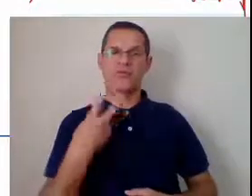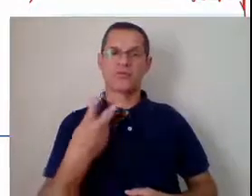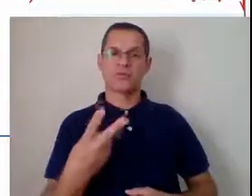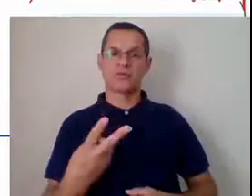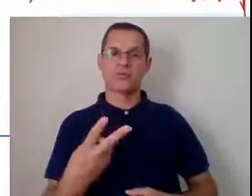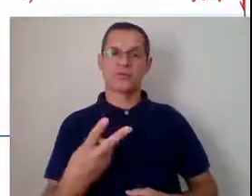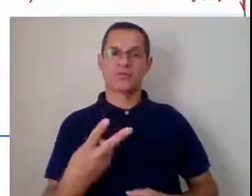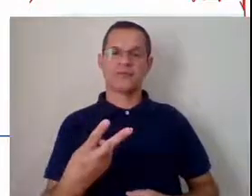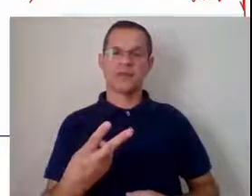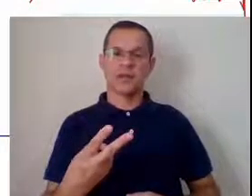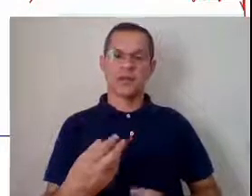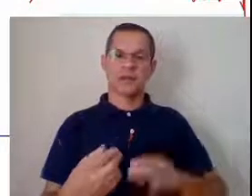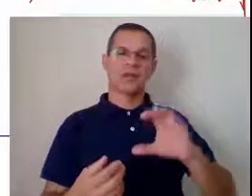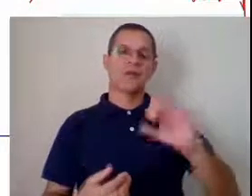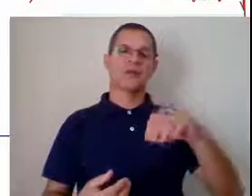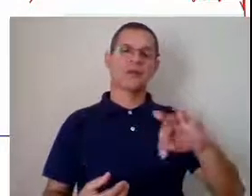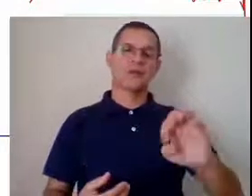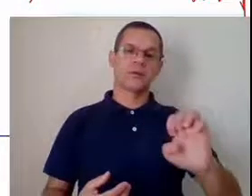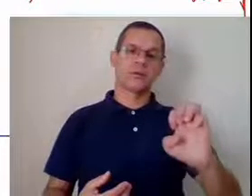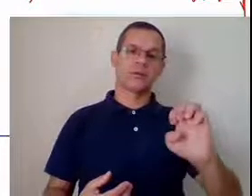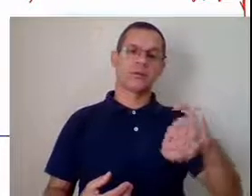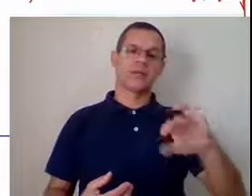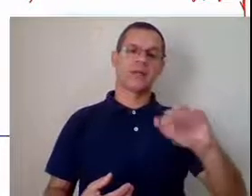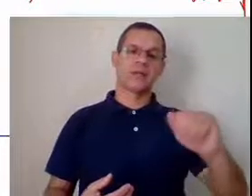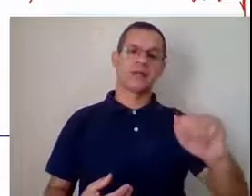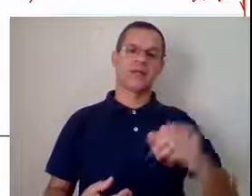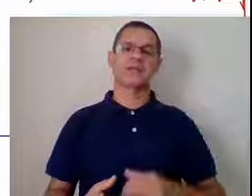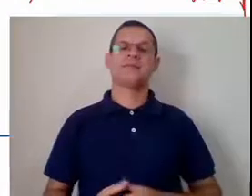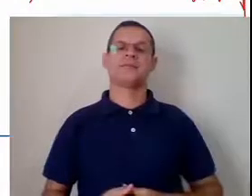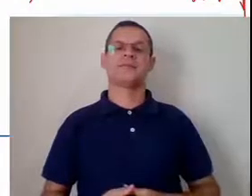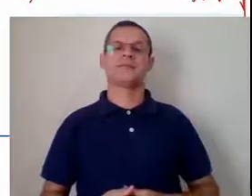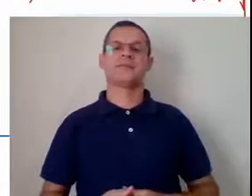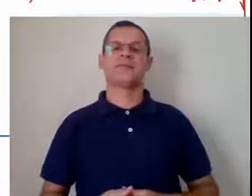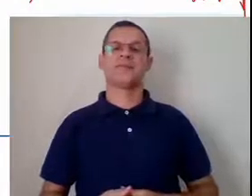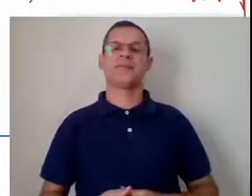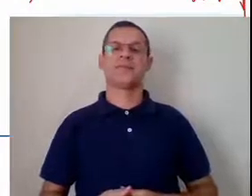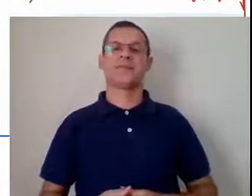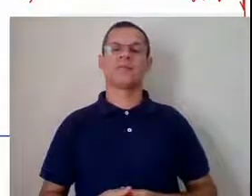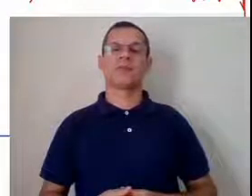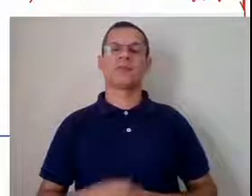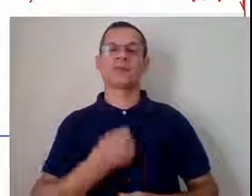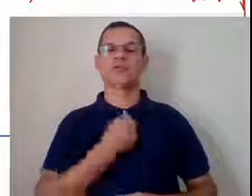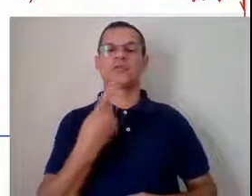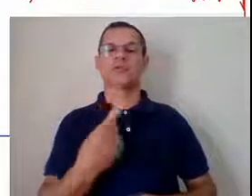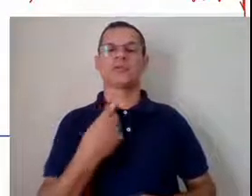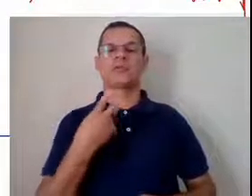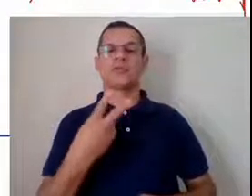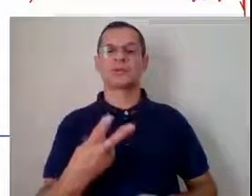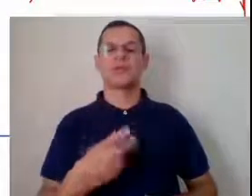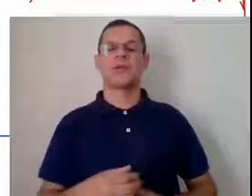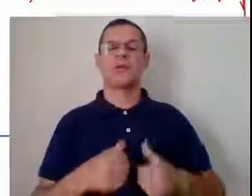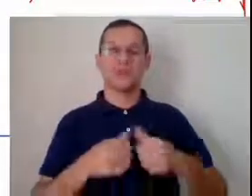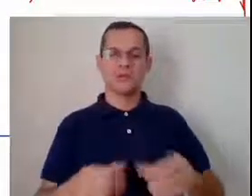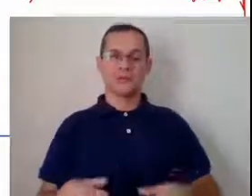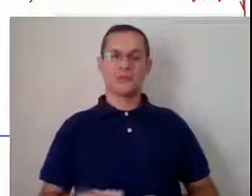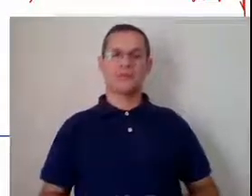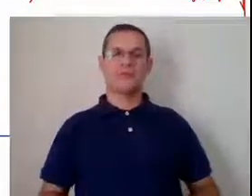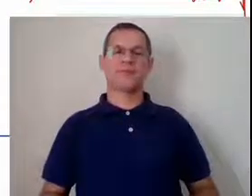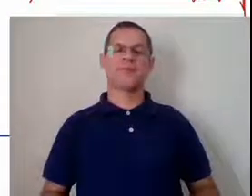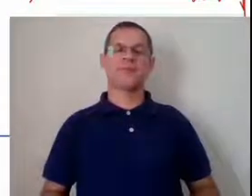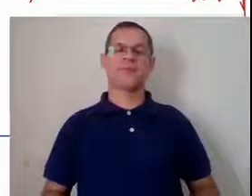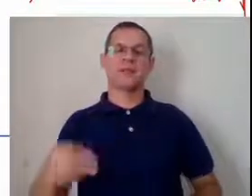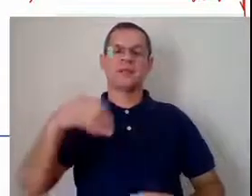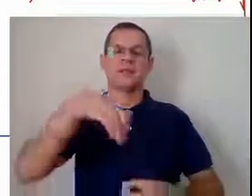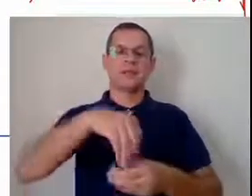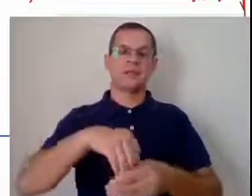1,2 contém A, tá? Os elementos 1 e 2 estão em